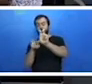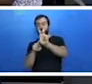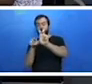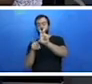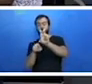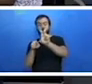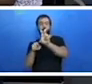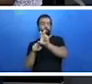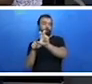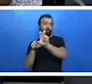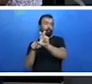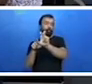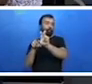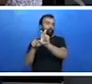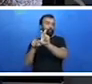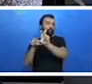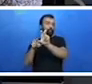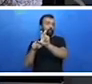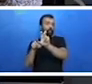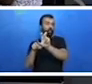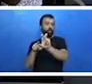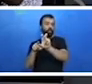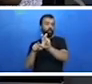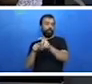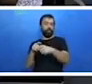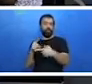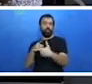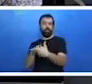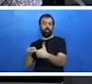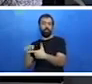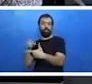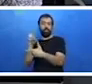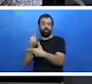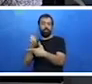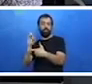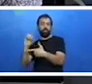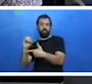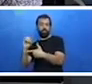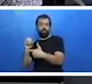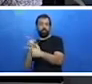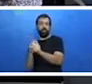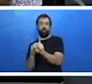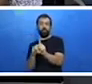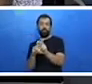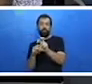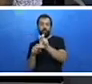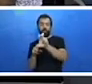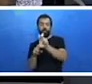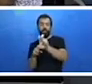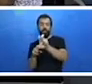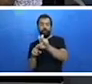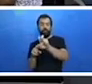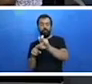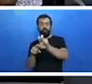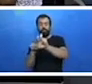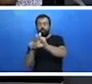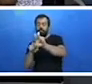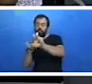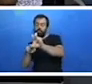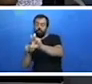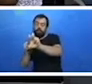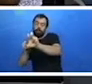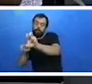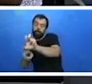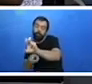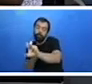vírgula, 0. Estou dividindo por 10, volto uma casa, pego a vírgula que estava